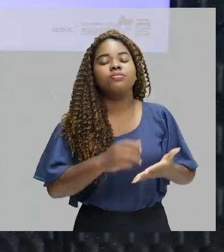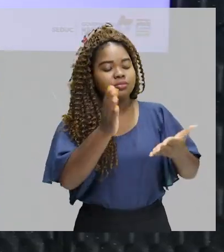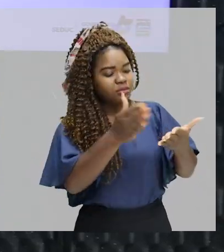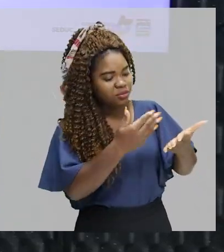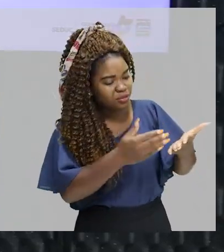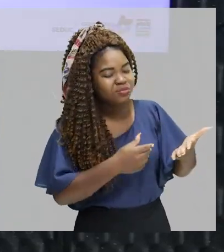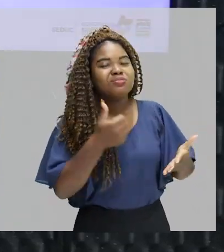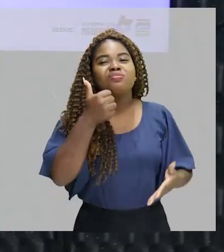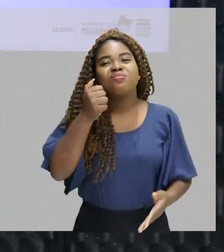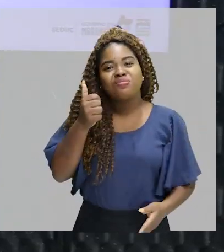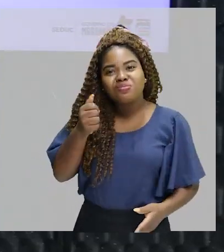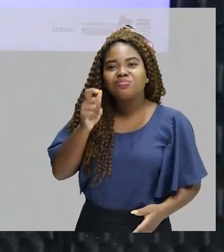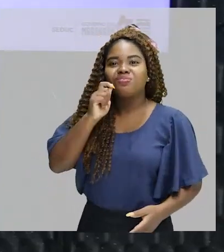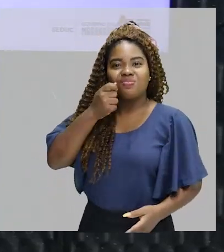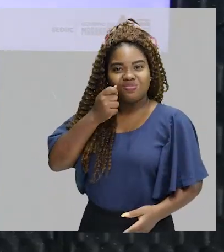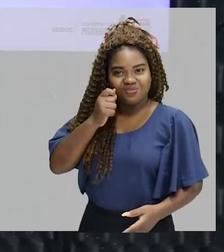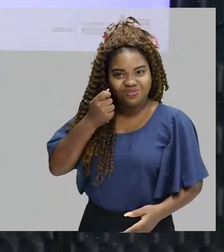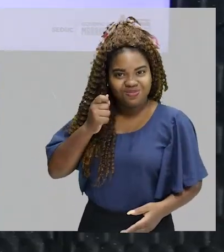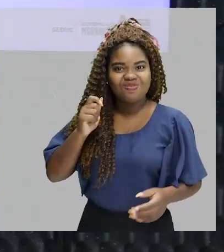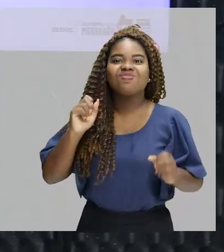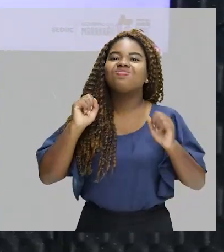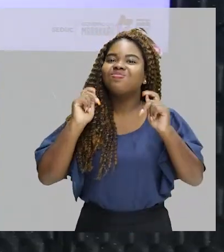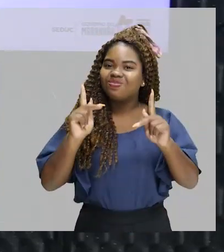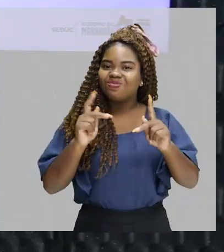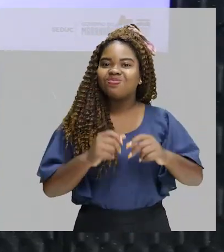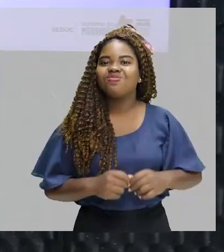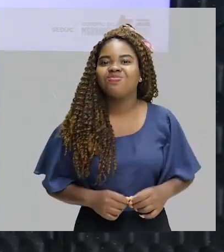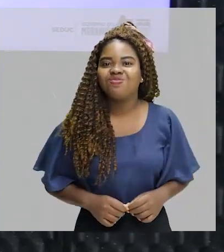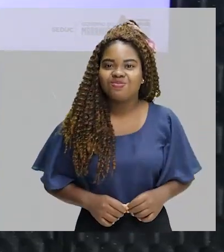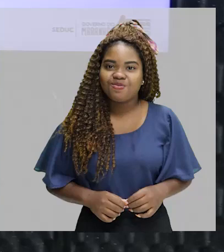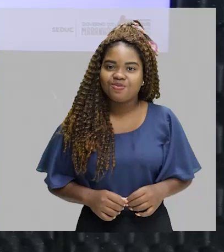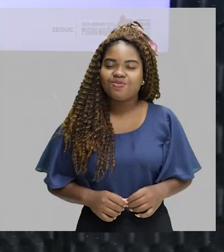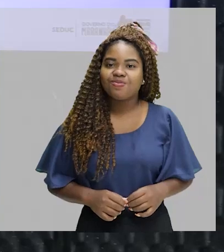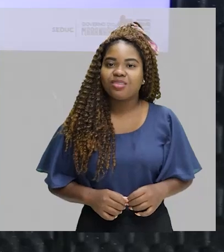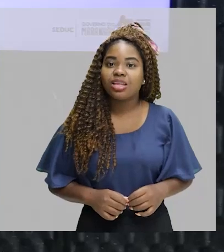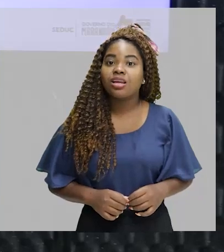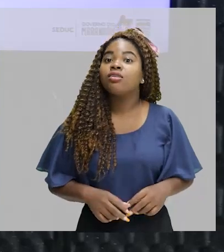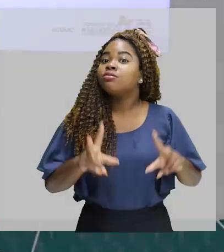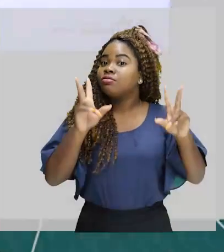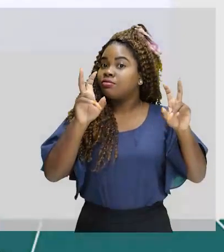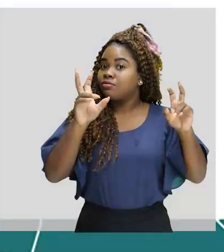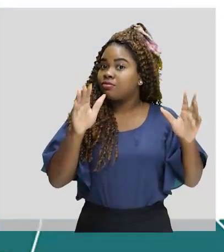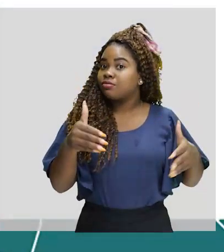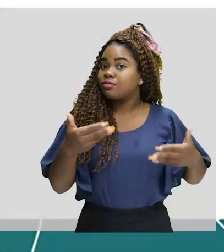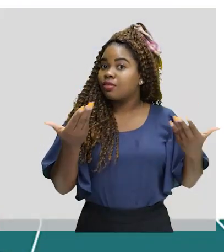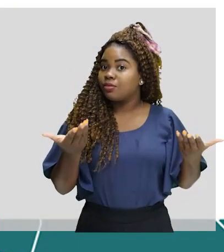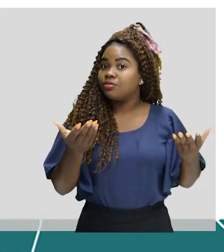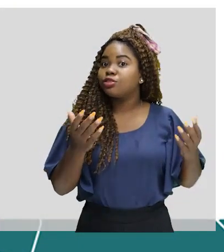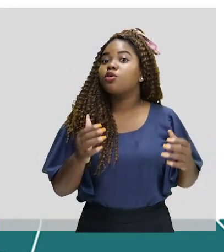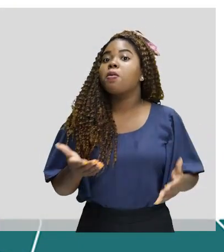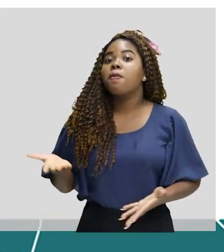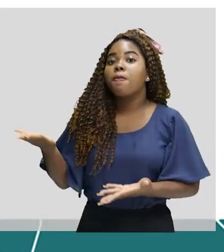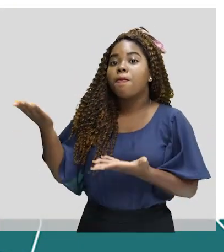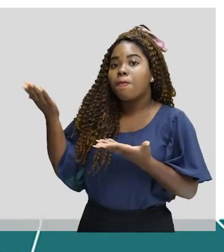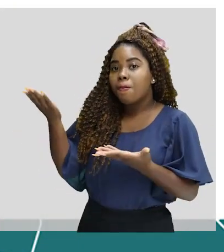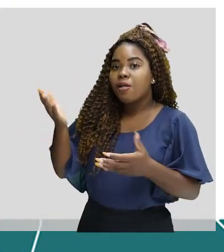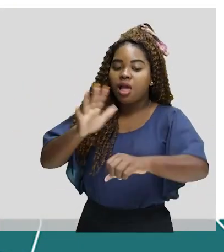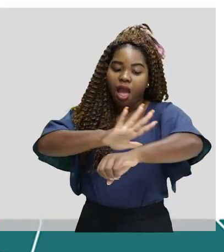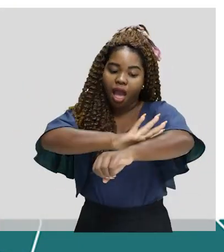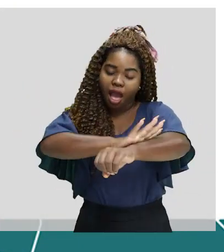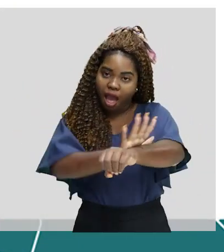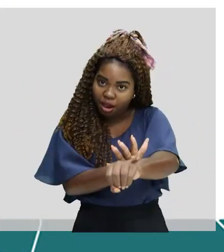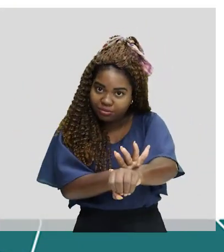fazer as anotações que eu vou te passar nessa aula de hoje, fechado? Então vamos lá, o nosso tema hoje é esse aqui, ó: